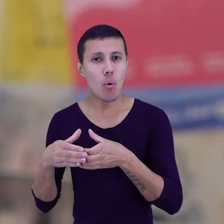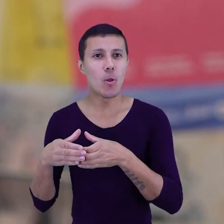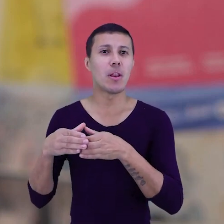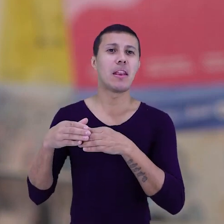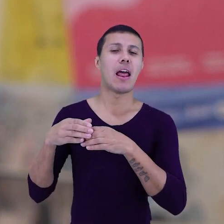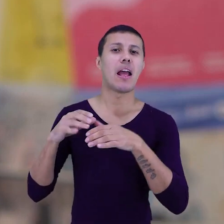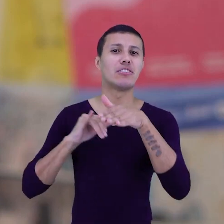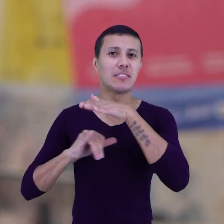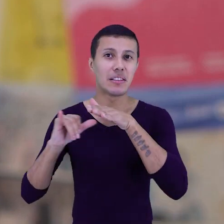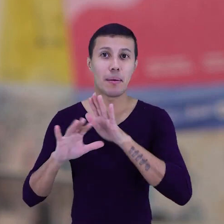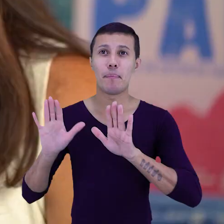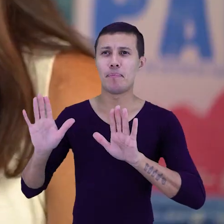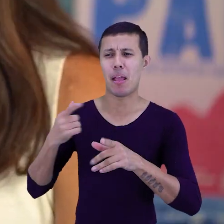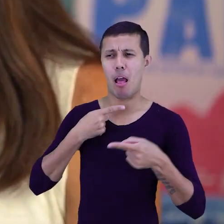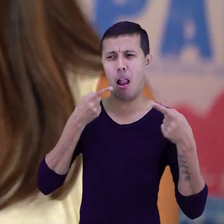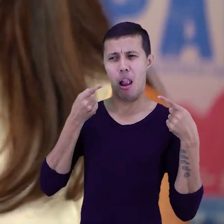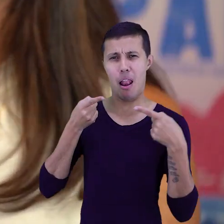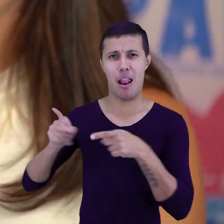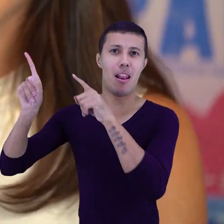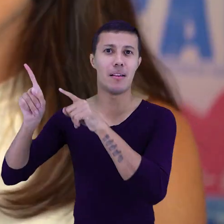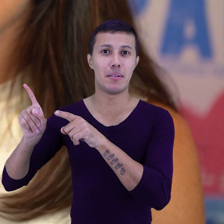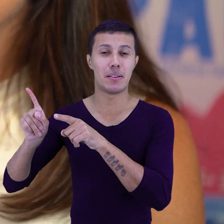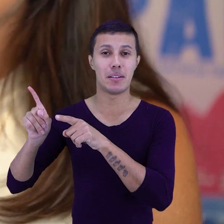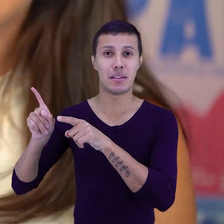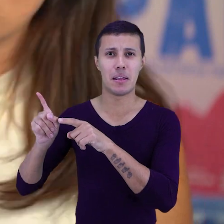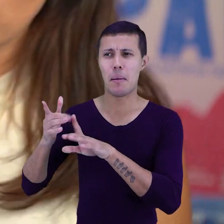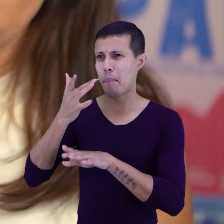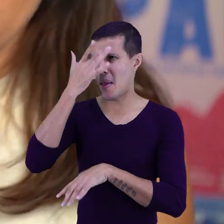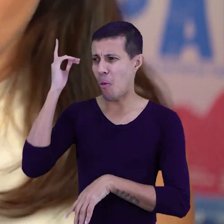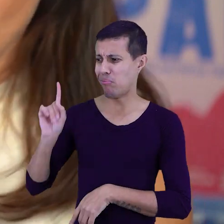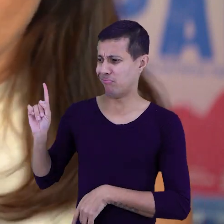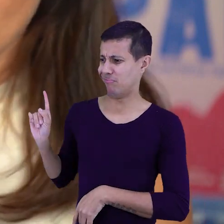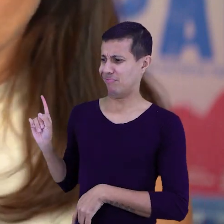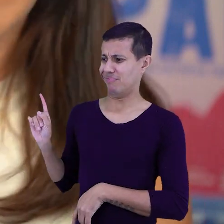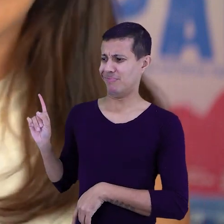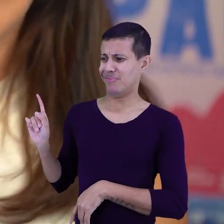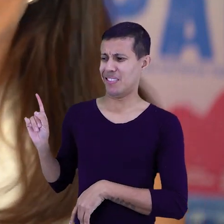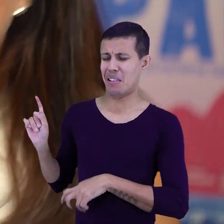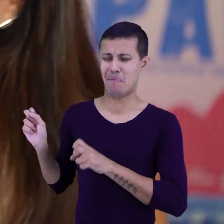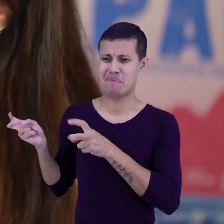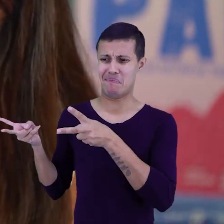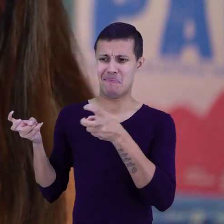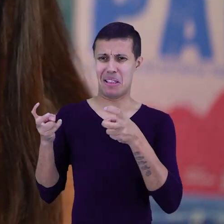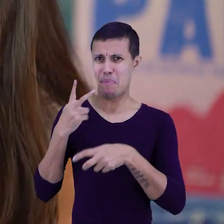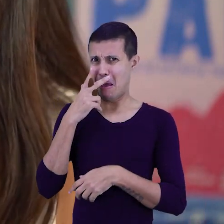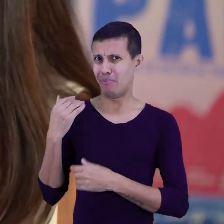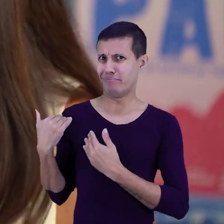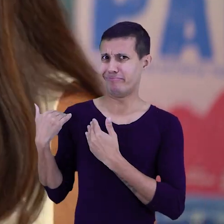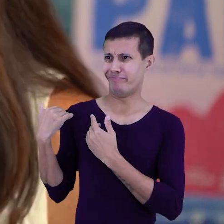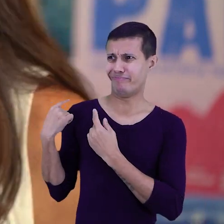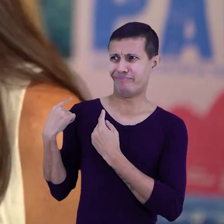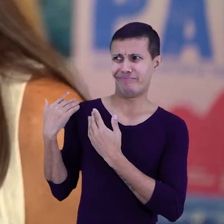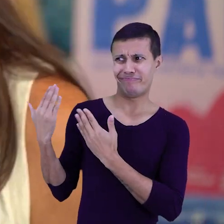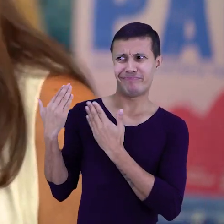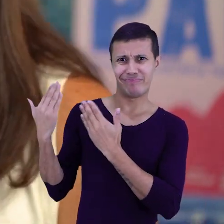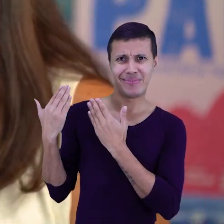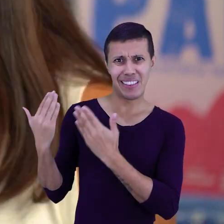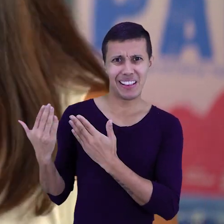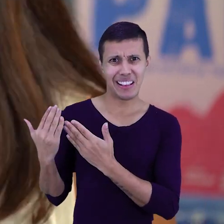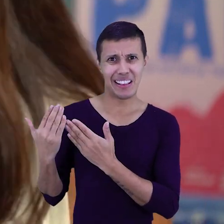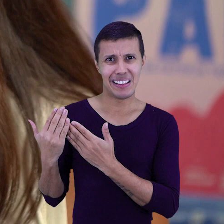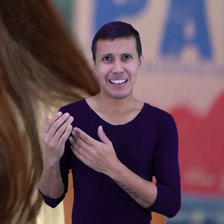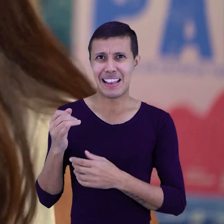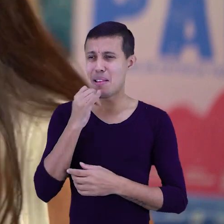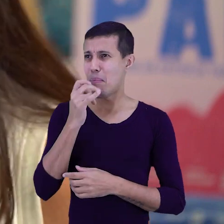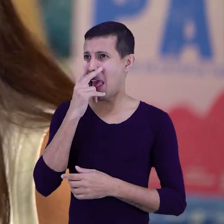são reconhecidas pela B Startups. Mas aí, te provocando, quem chega de fora não desconfia? Porque desconfia. Hoje em dia você fala, não